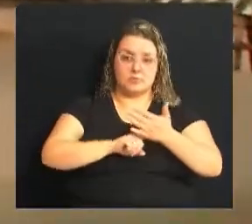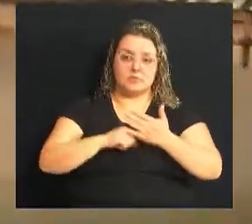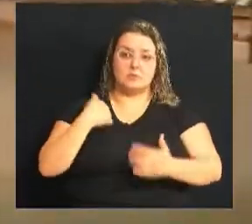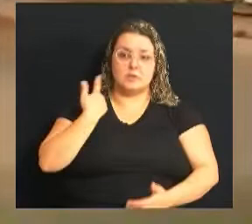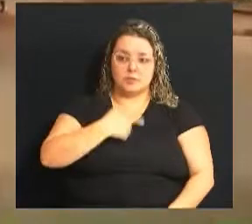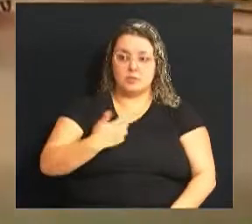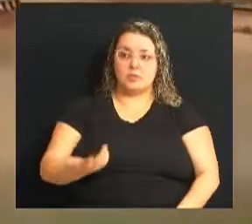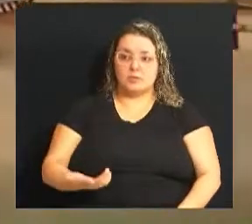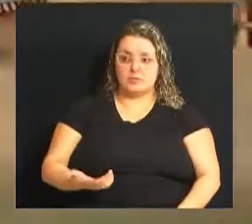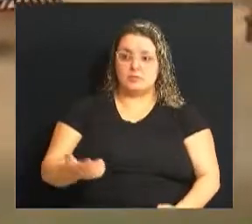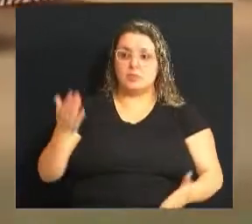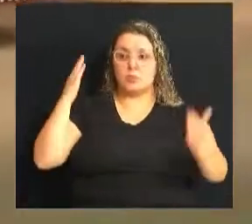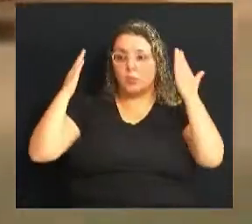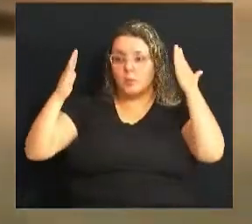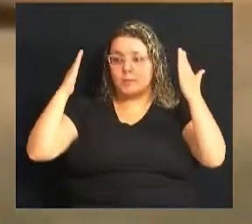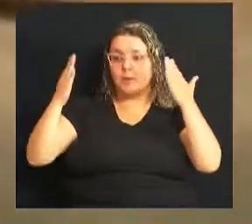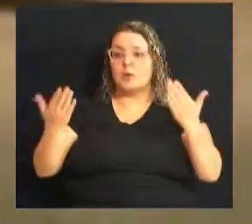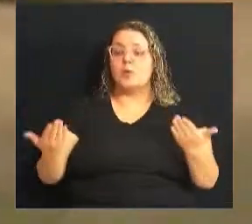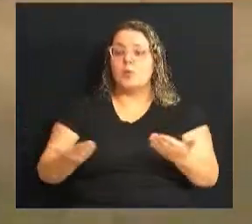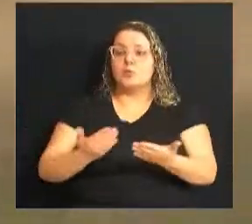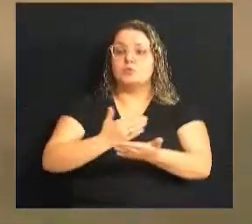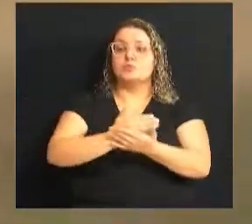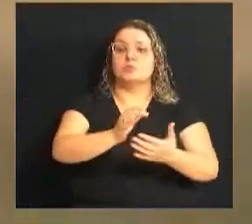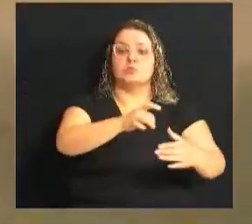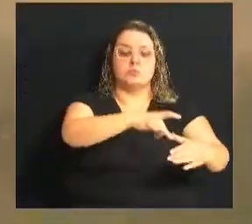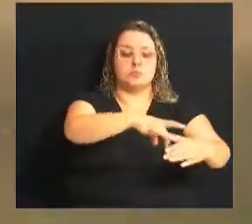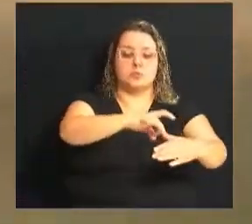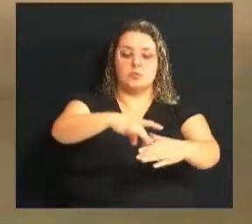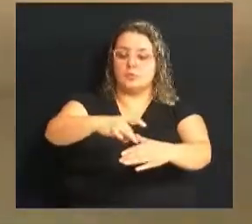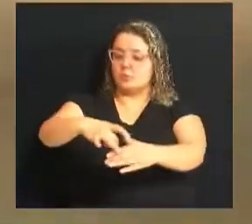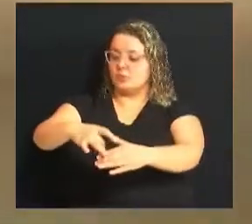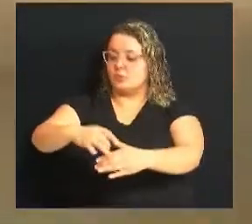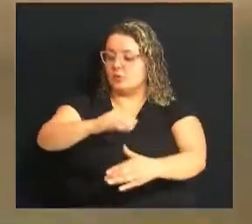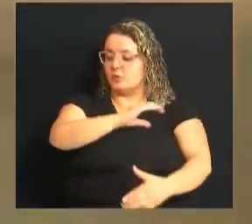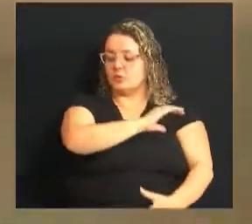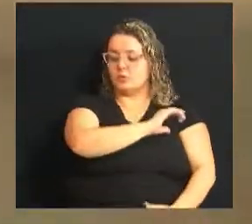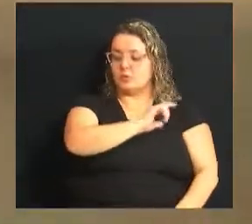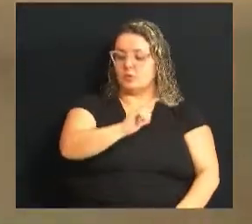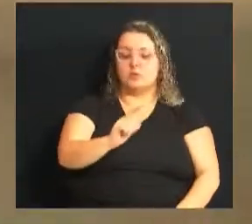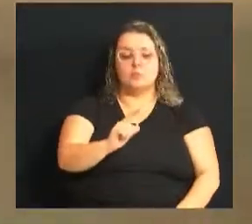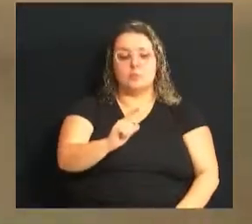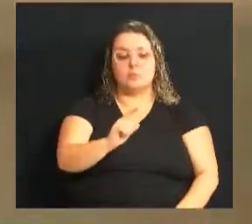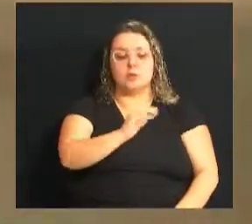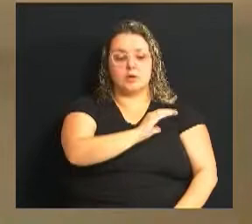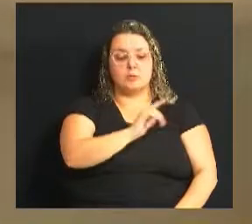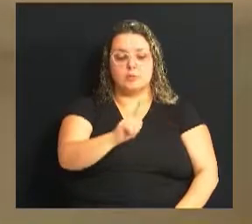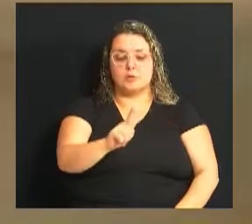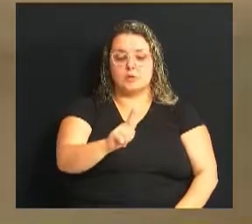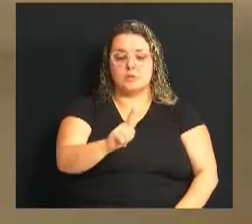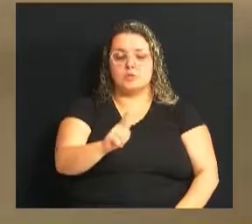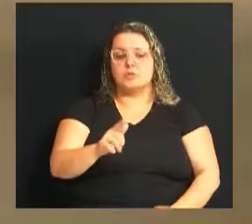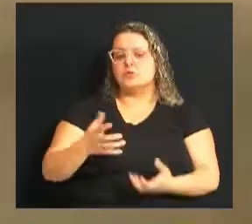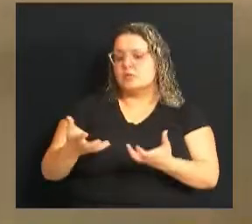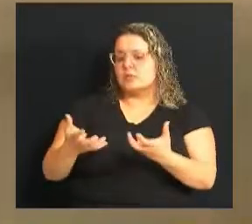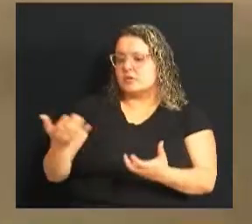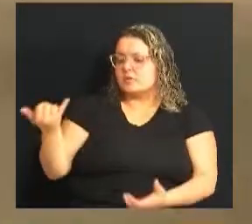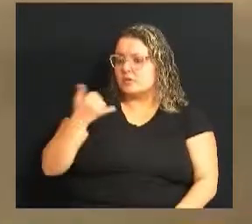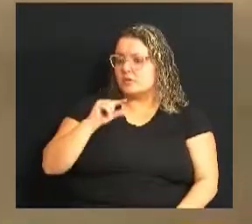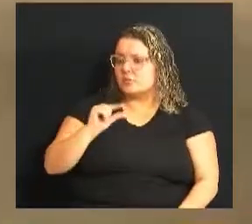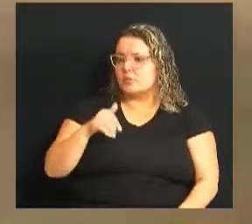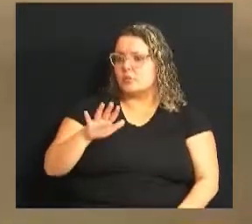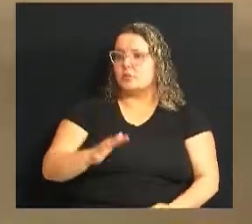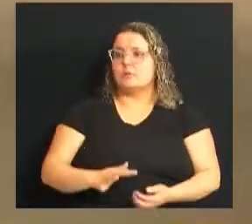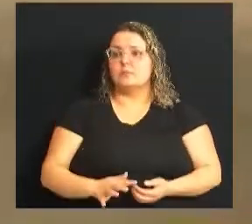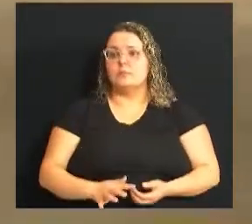hoje começaram a ser plantadas mudas no Campo Grande. Gostaria que o senhor falasse um pouco mais a respeito disso, por favor.